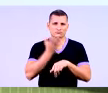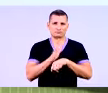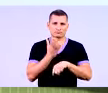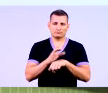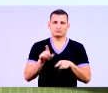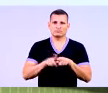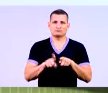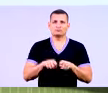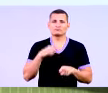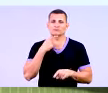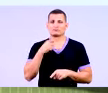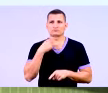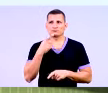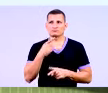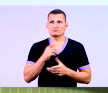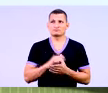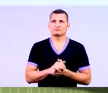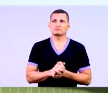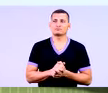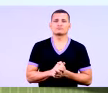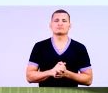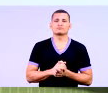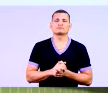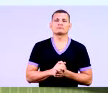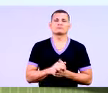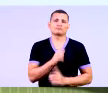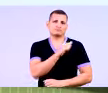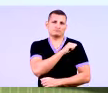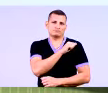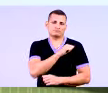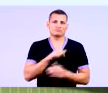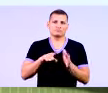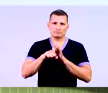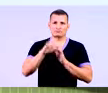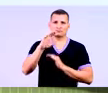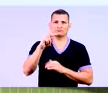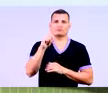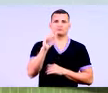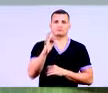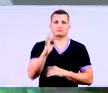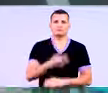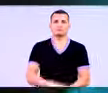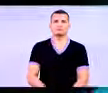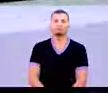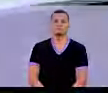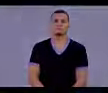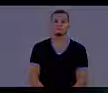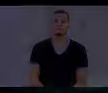também do pessoal que está ali bombando no chat revolucionários são beleza tema gente